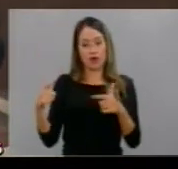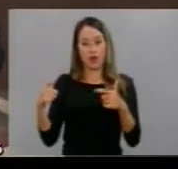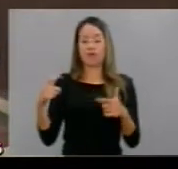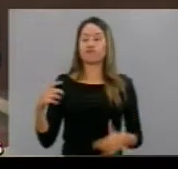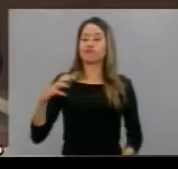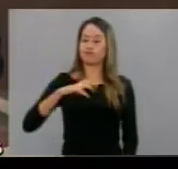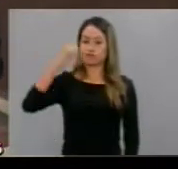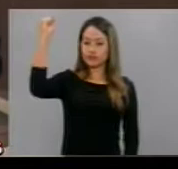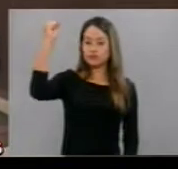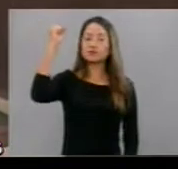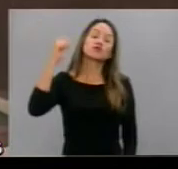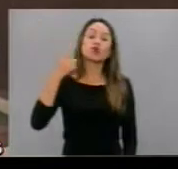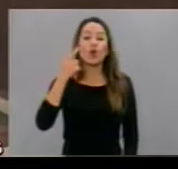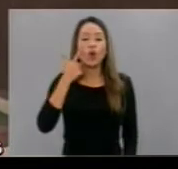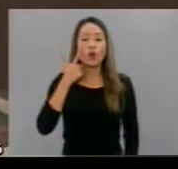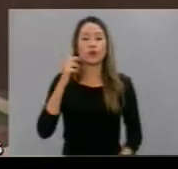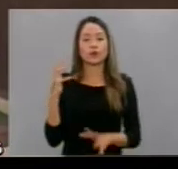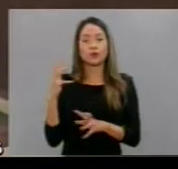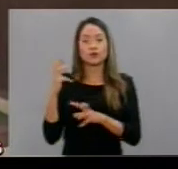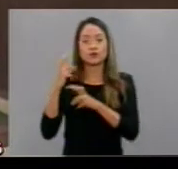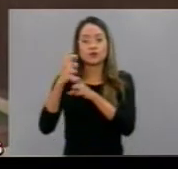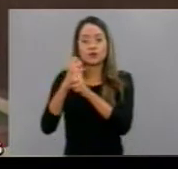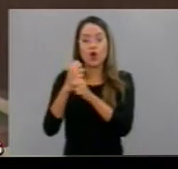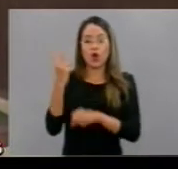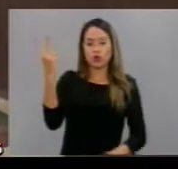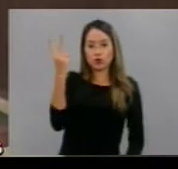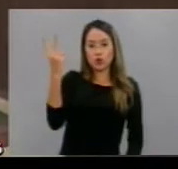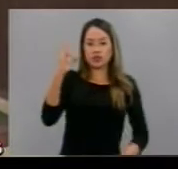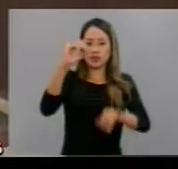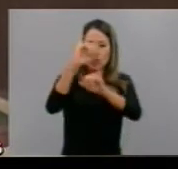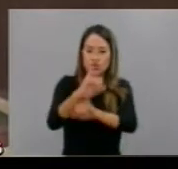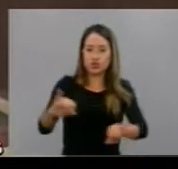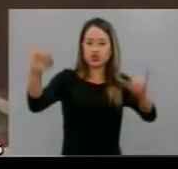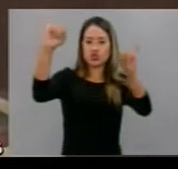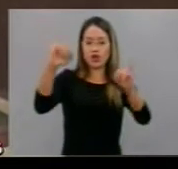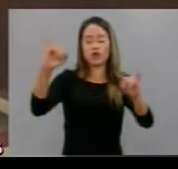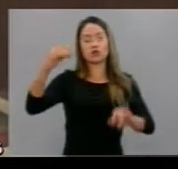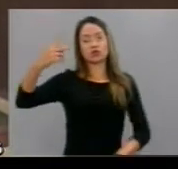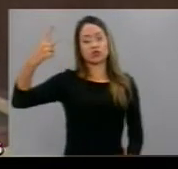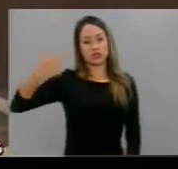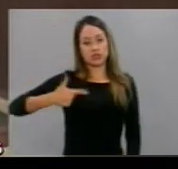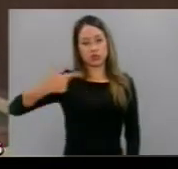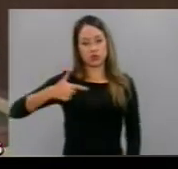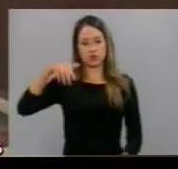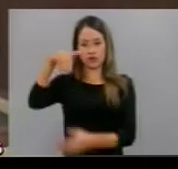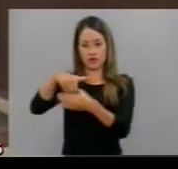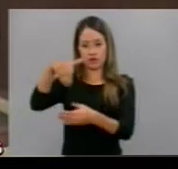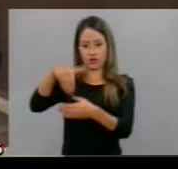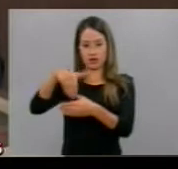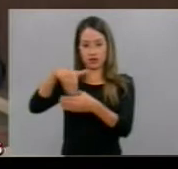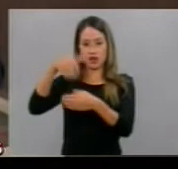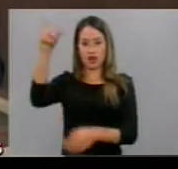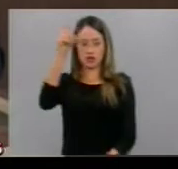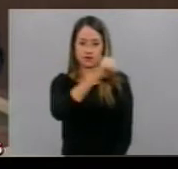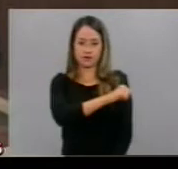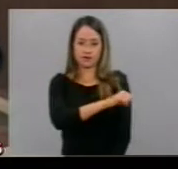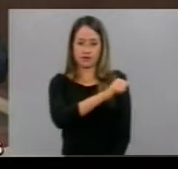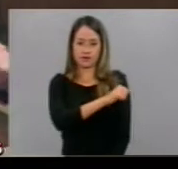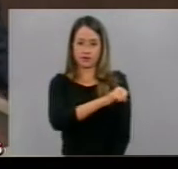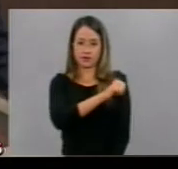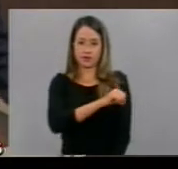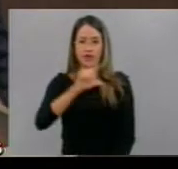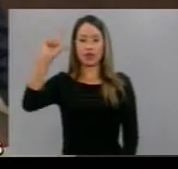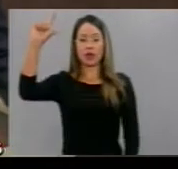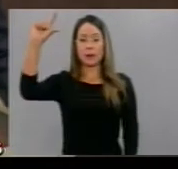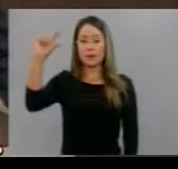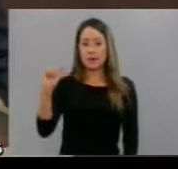O somatório dos 2 candidatos que foram ao 2º turno, no Rio de Janeiro, é menor do que a